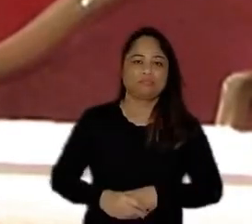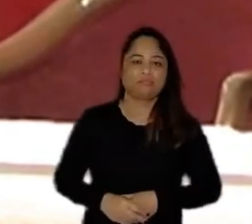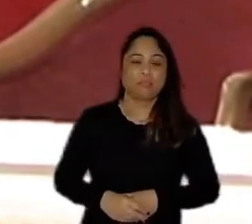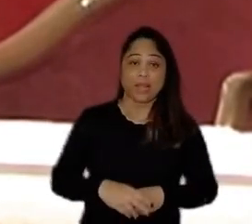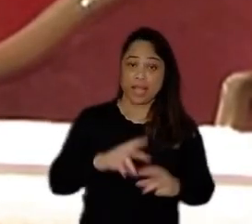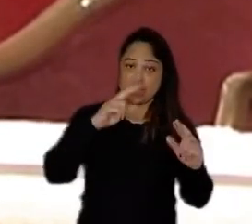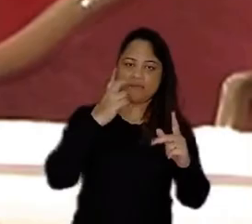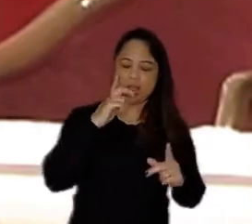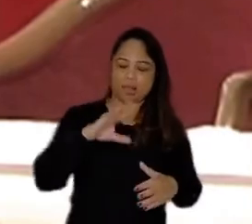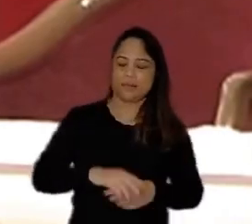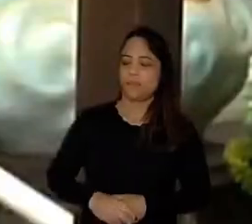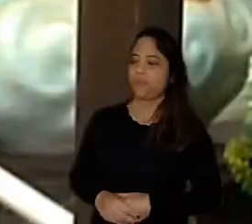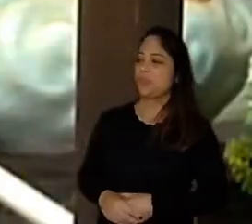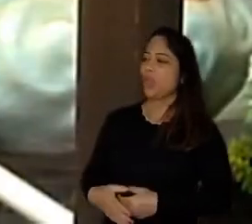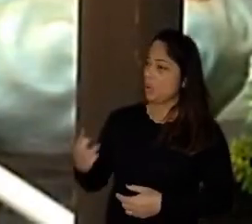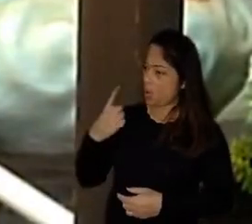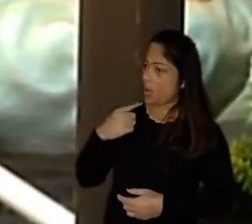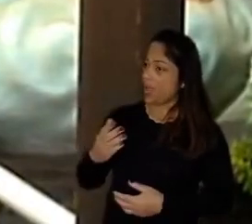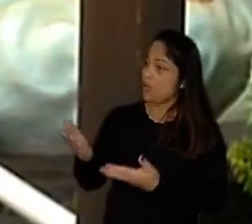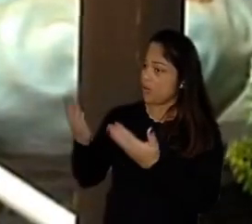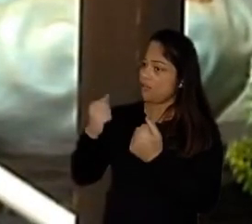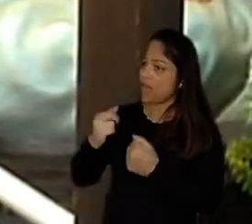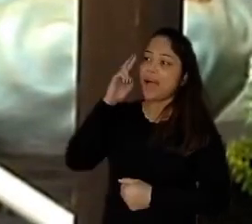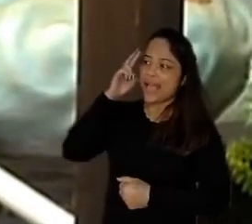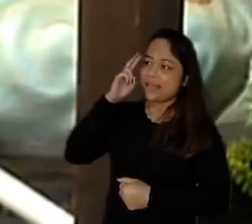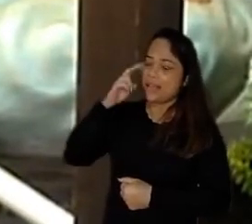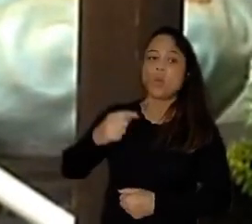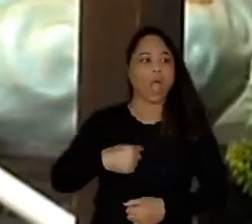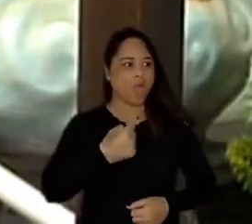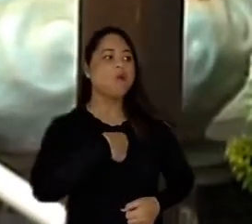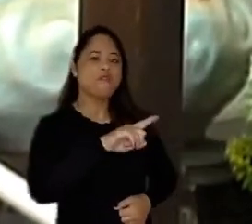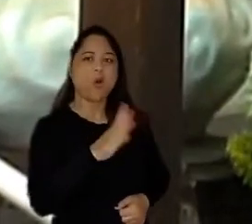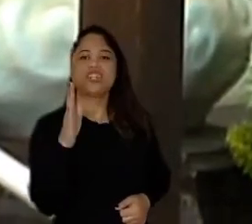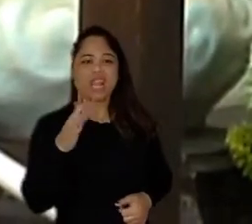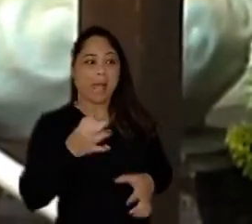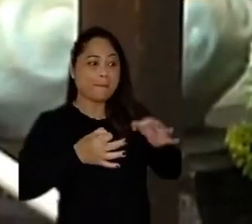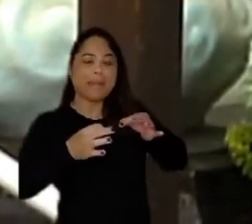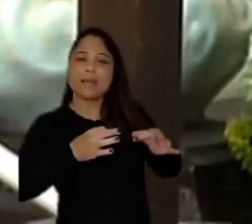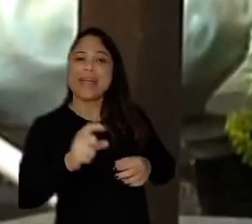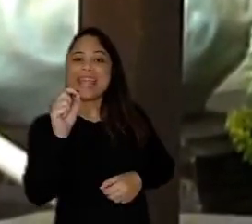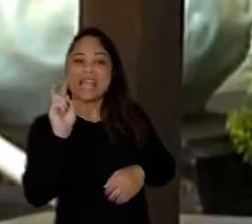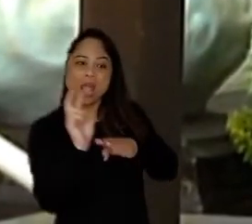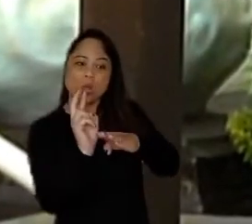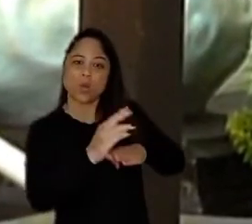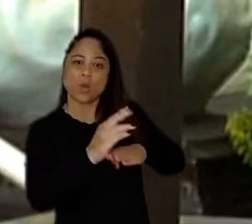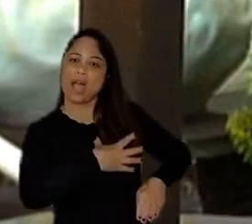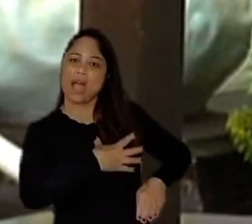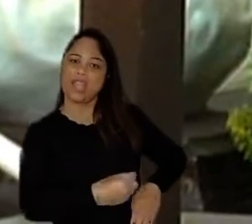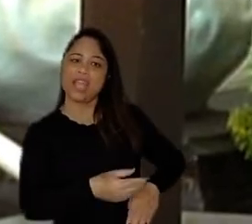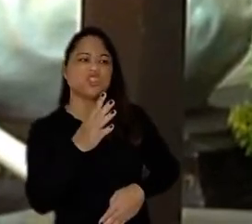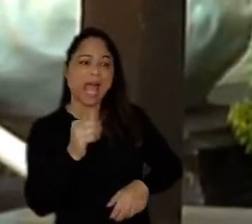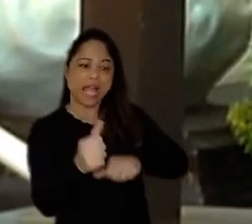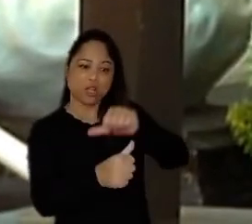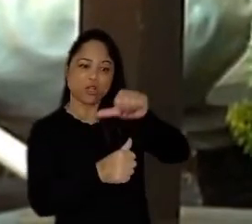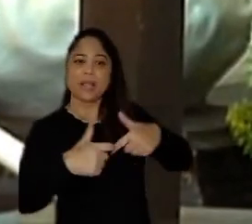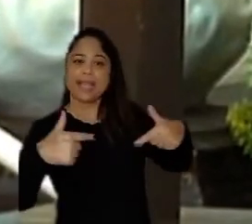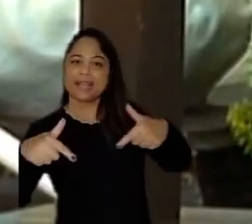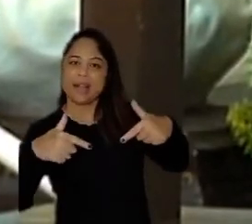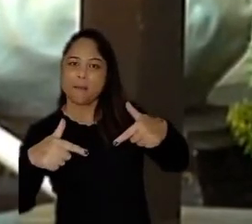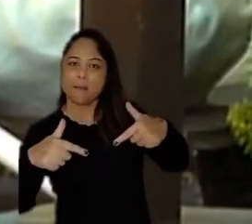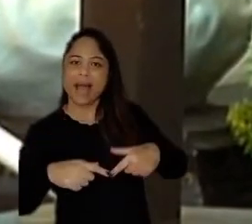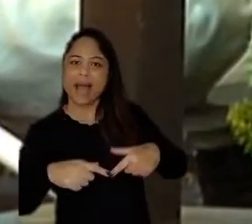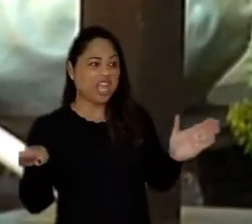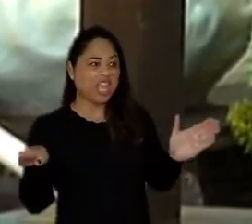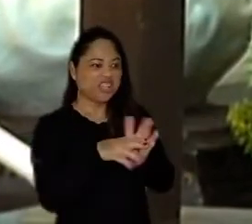Claro. Eu já arrumei quem vai olhar os meus filhos, eu já troquei o meu plantão. Eu quero chegar logo cedo no sábado, sentar